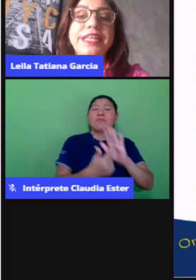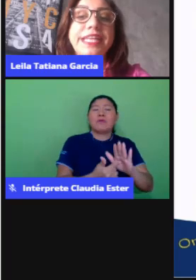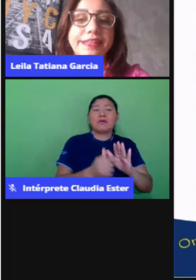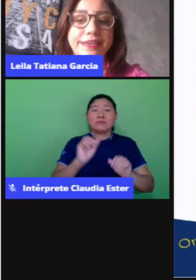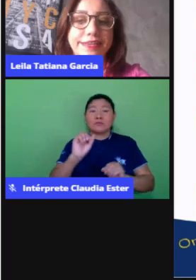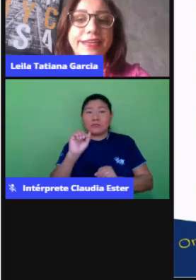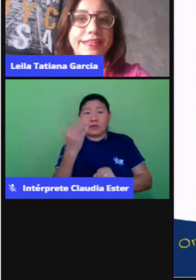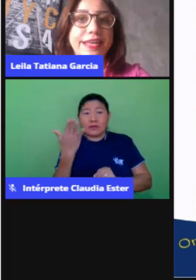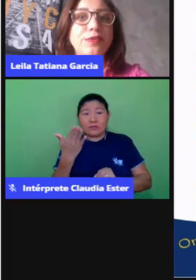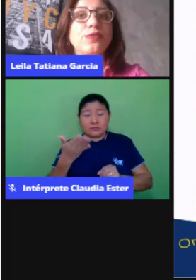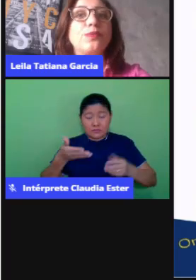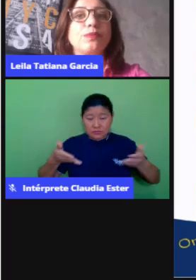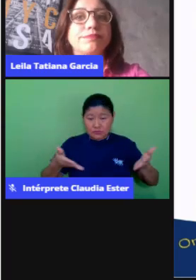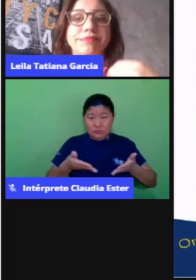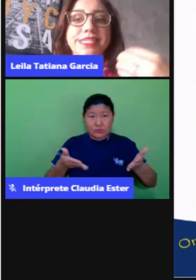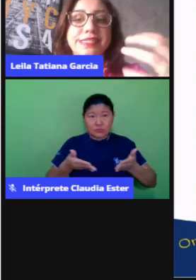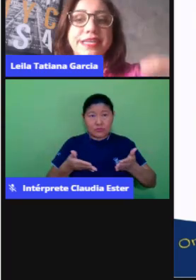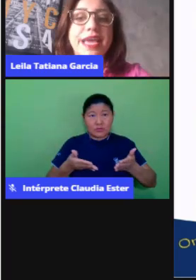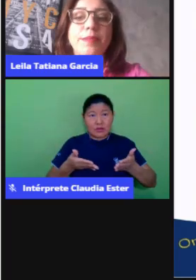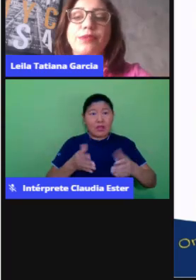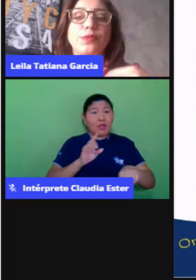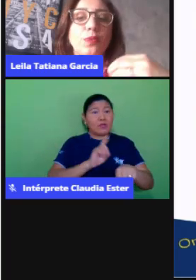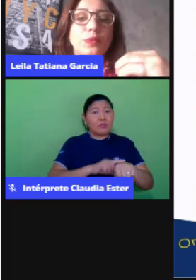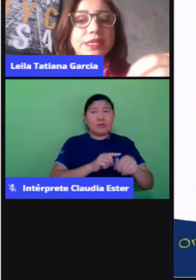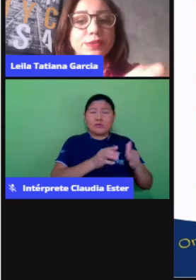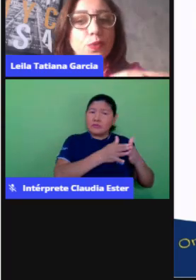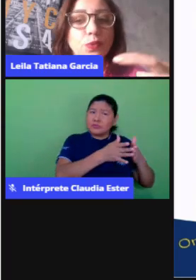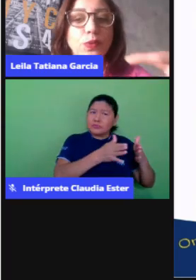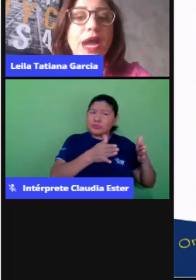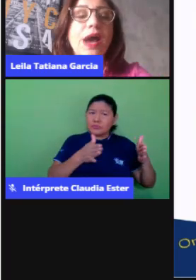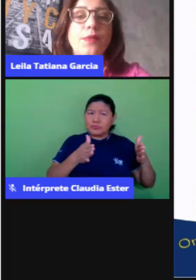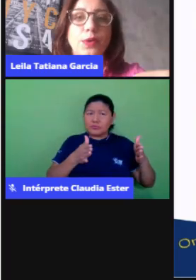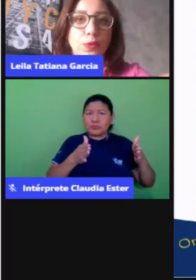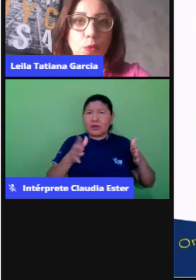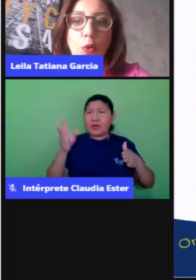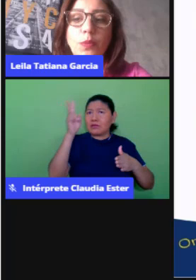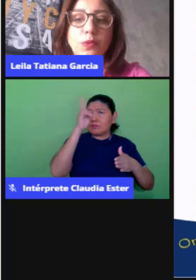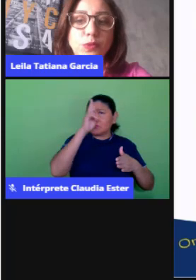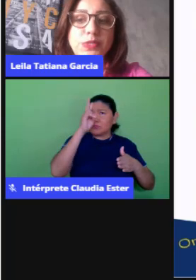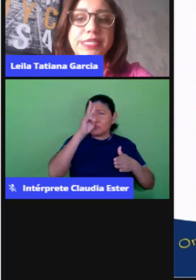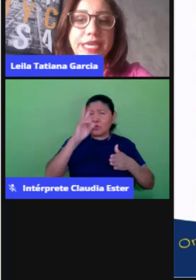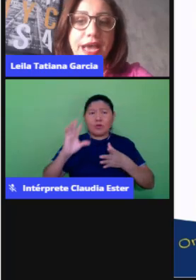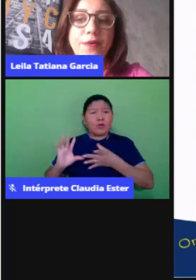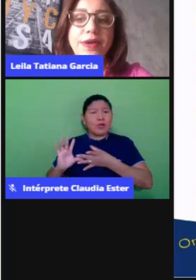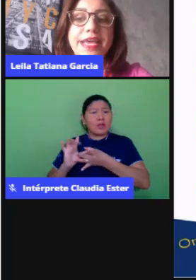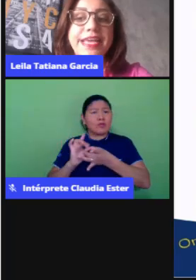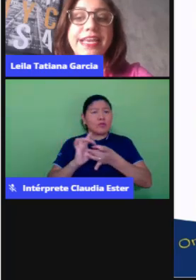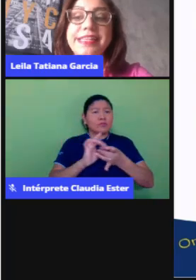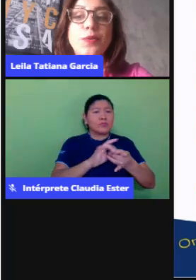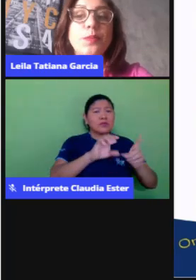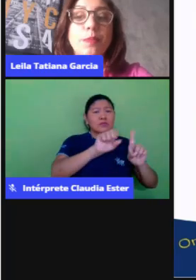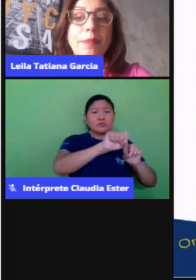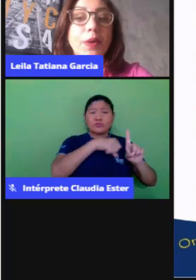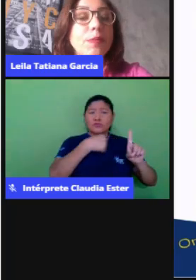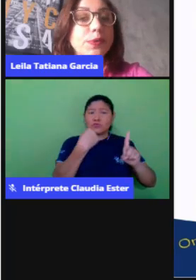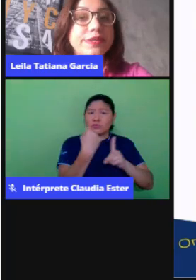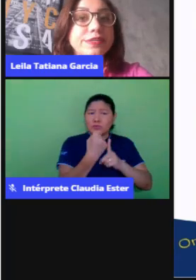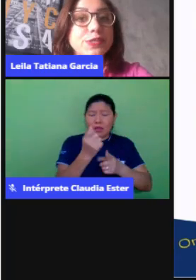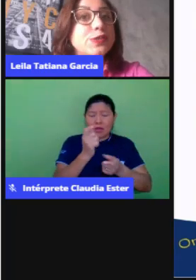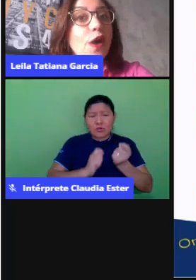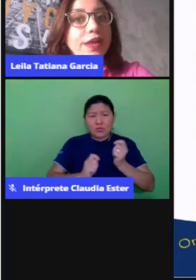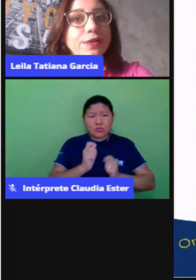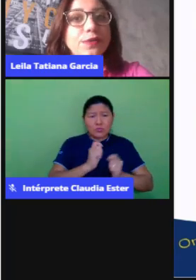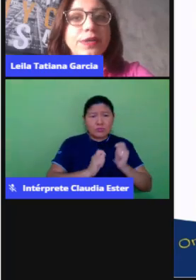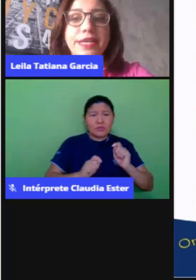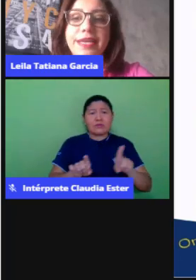época definida, dentro de um sistema, de um contexto cultural, econômico, social. E ela tem um papel